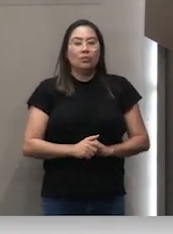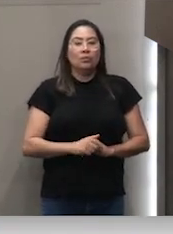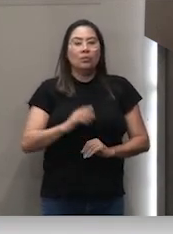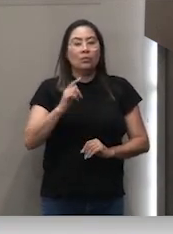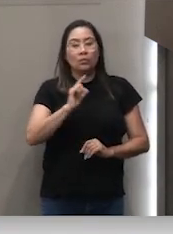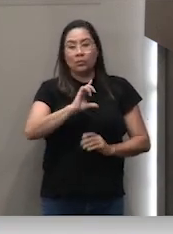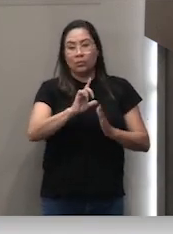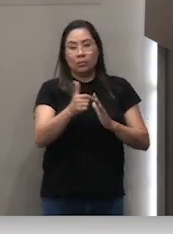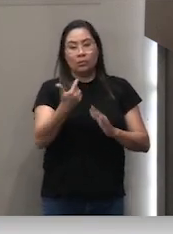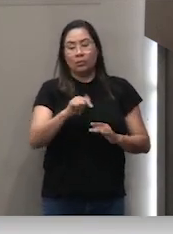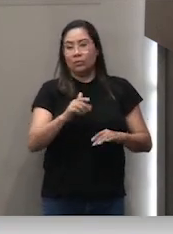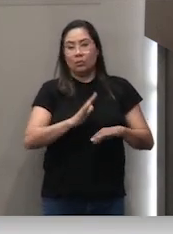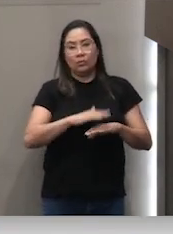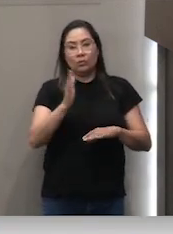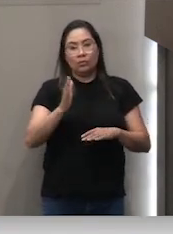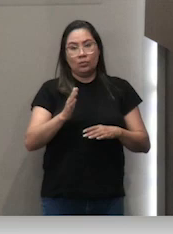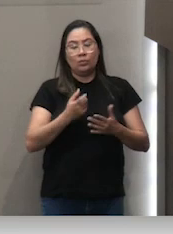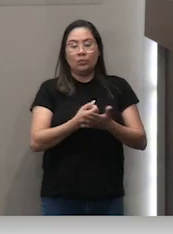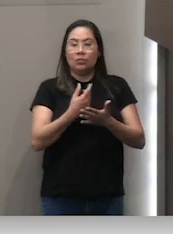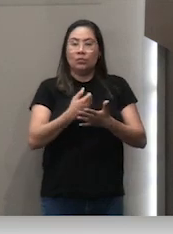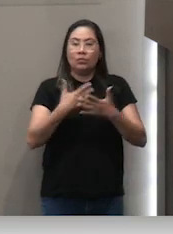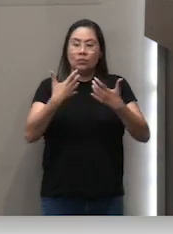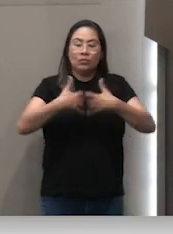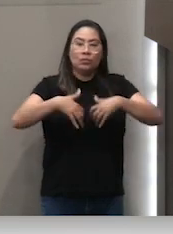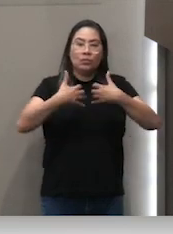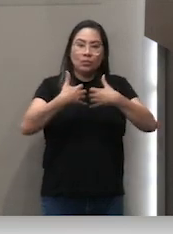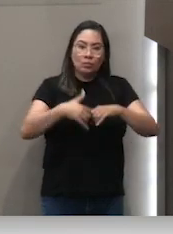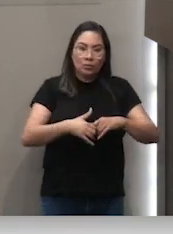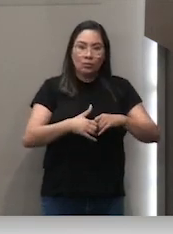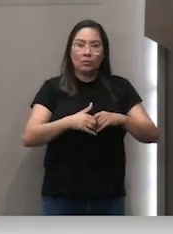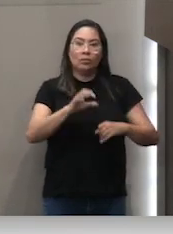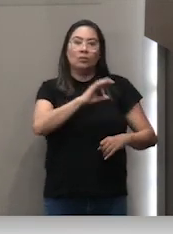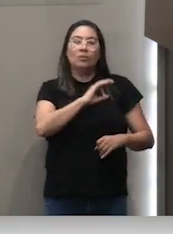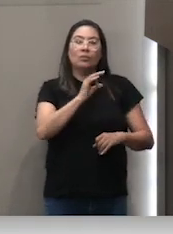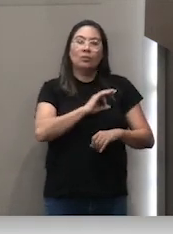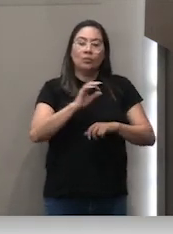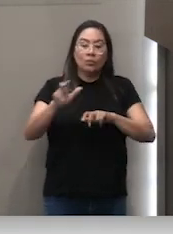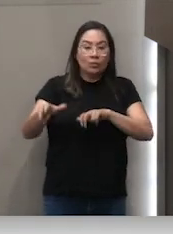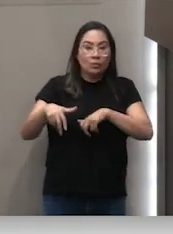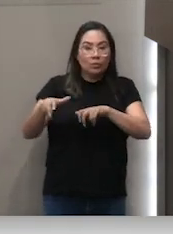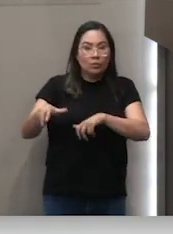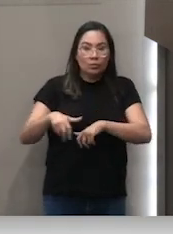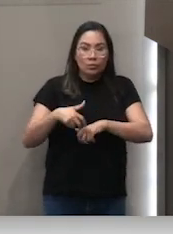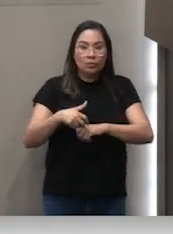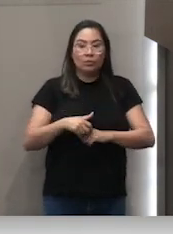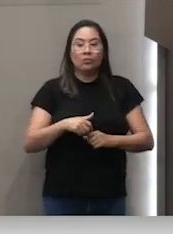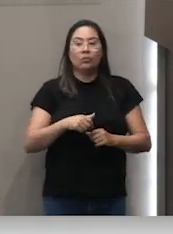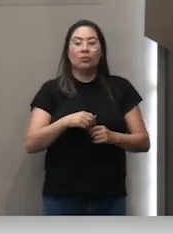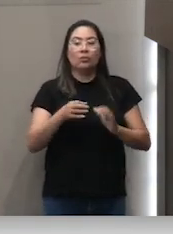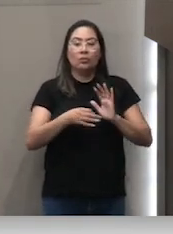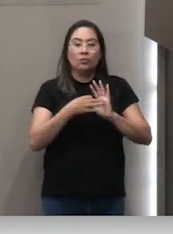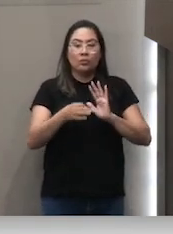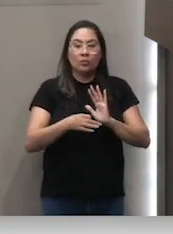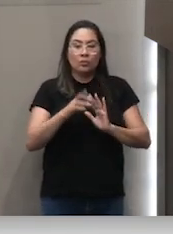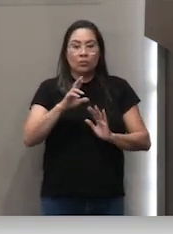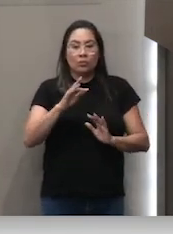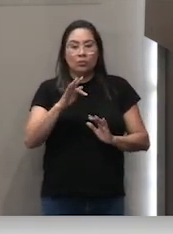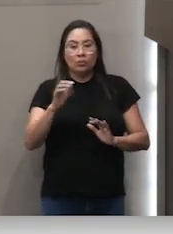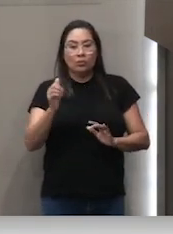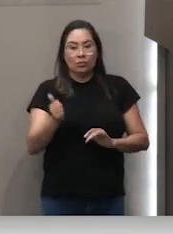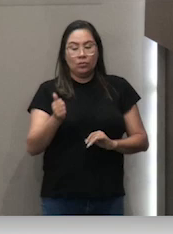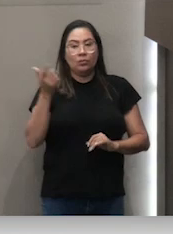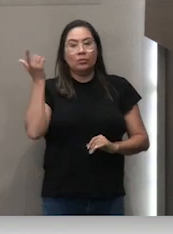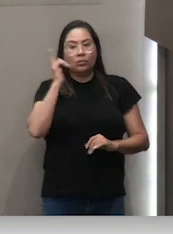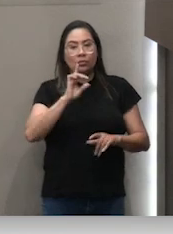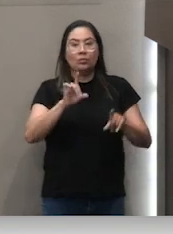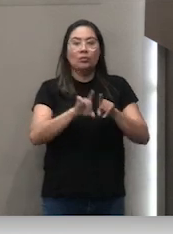teve mais. Aquisição de máquinas e equipamentos para patrulha agrícola no município. Uma sugestão do vereador Rufa, que nós pegamos, conseguimos